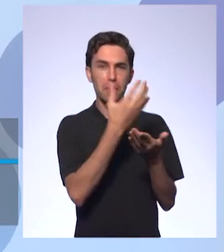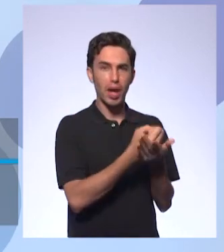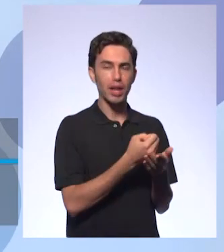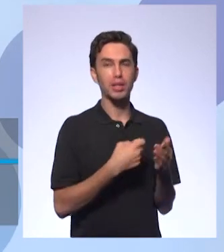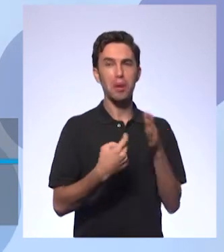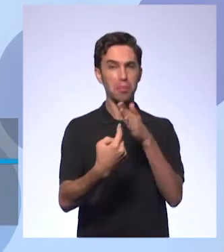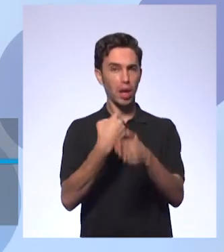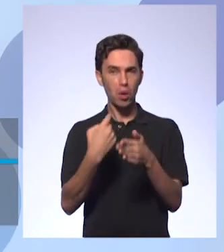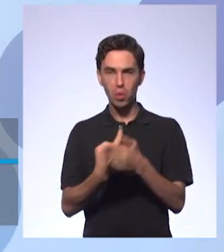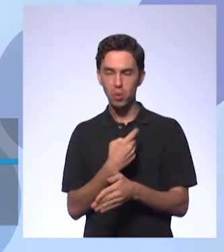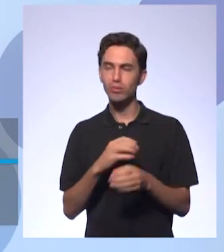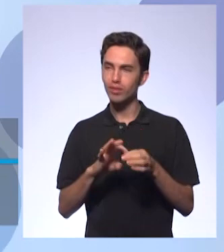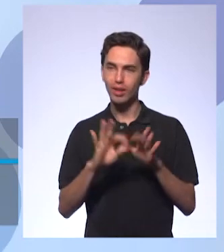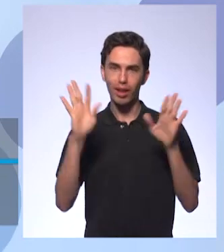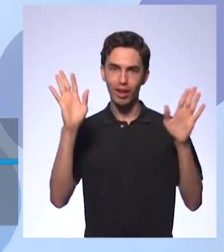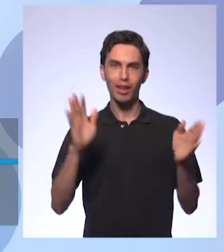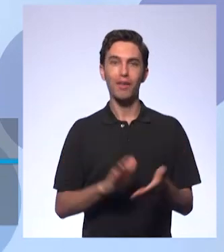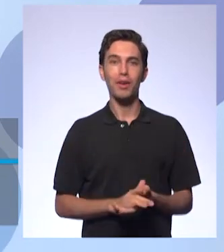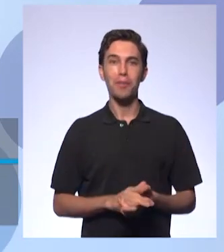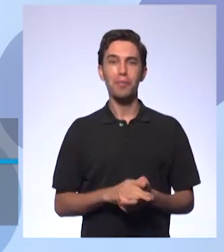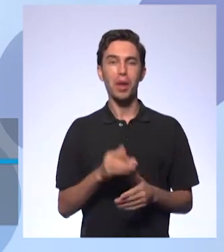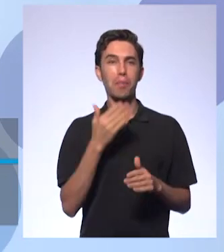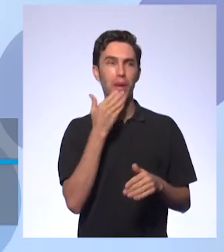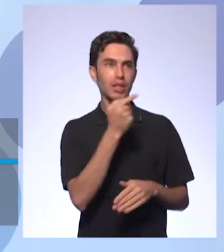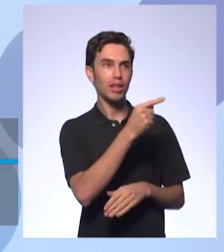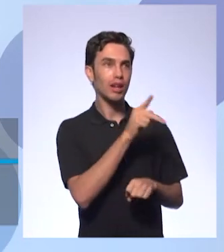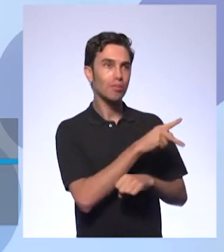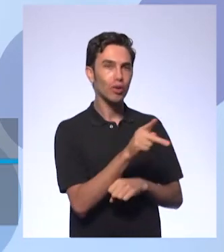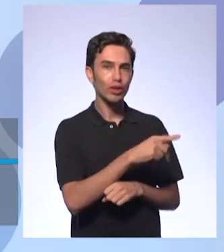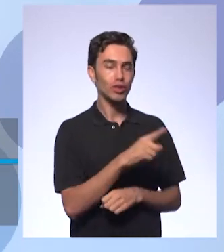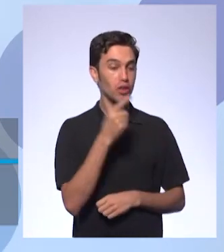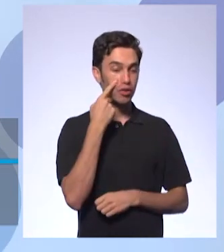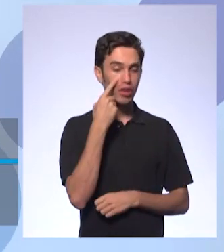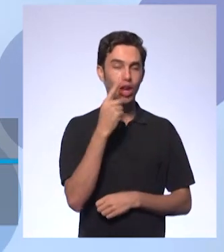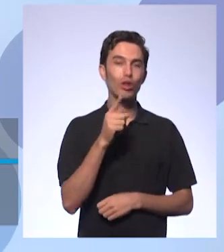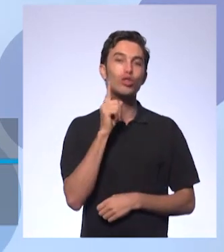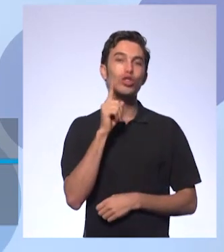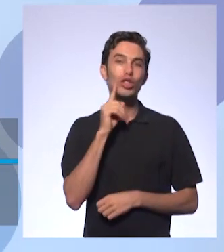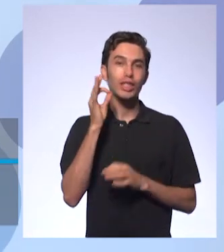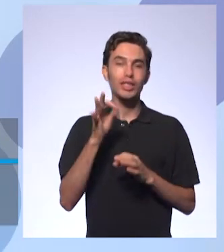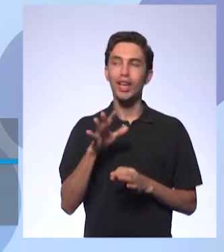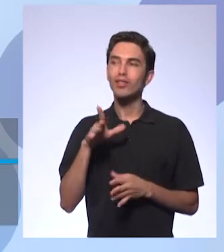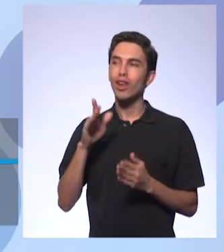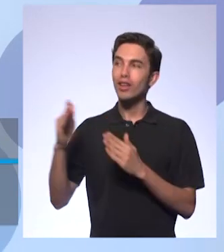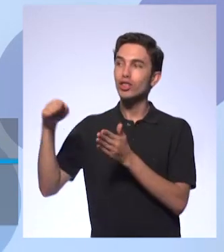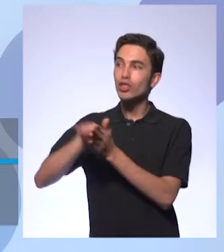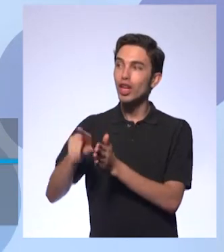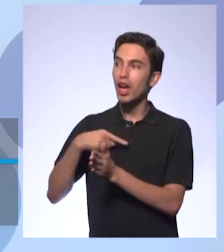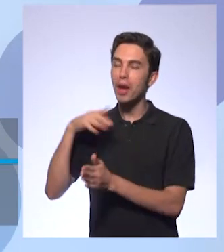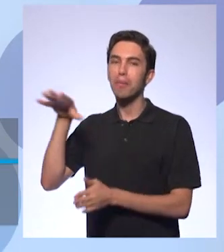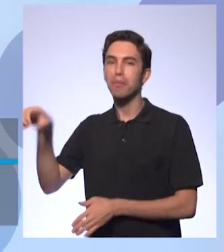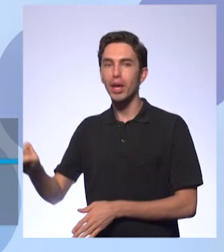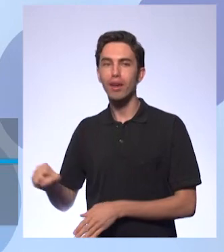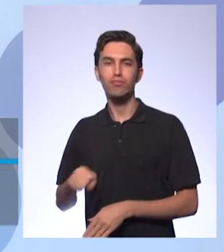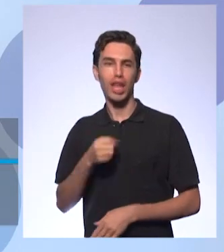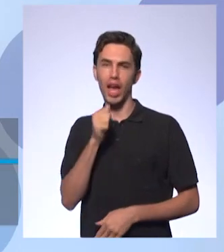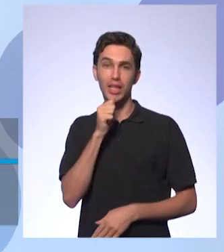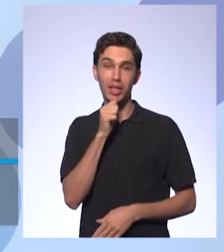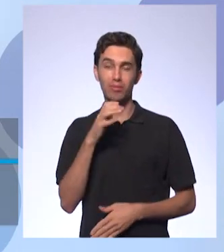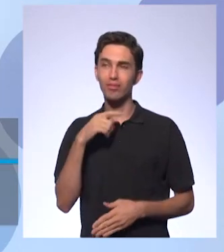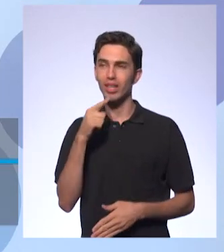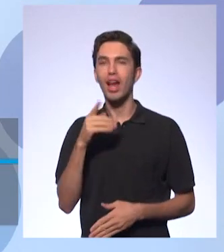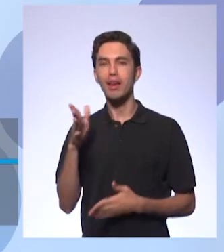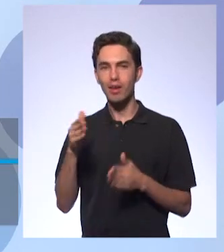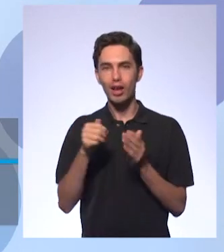direitinho, peça para o professor, converse, vê a data que vai chegar. Agora, se chegou, basta acompanhar conosco. Então, o que fazer